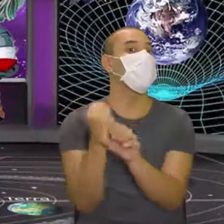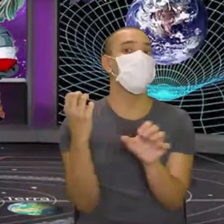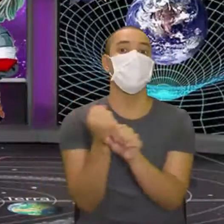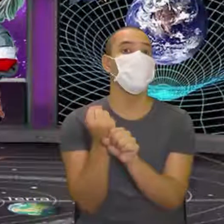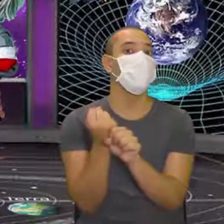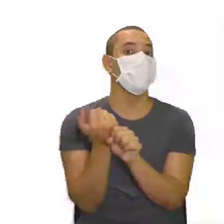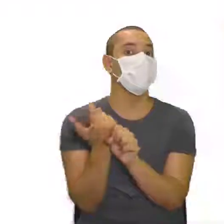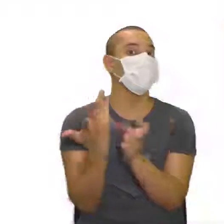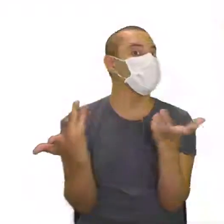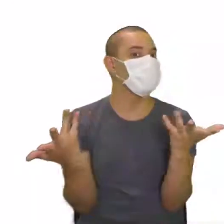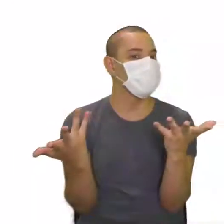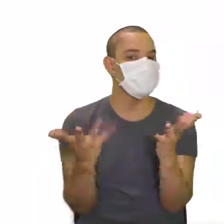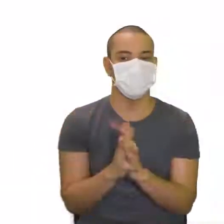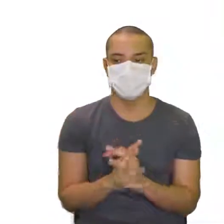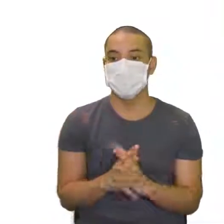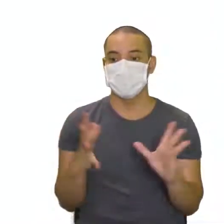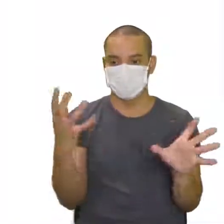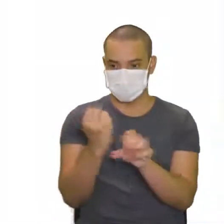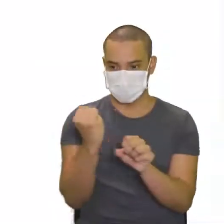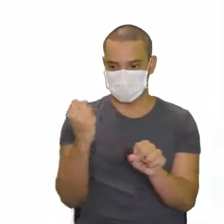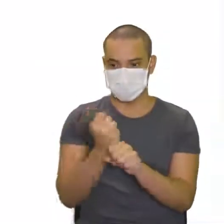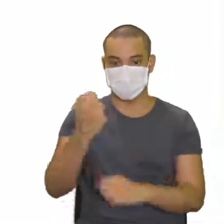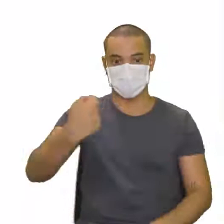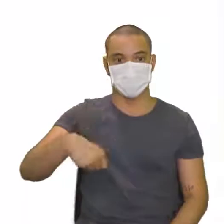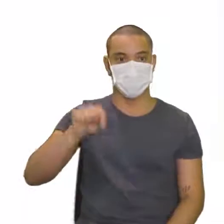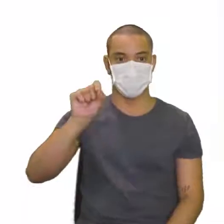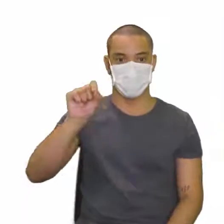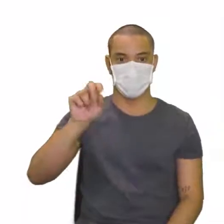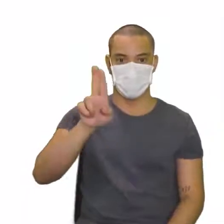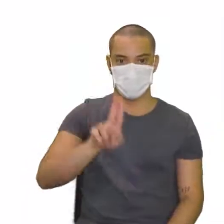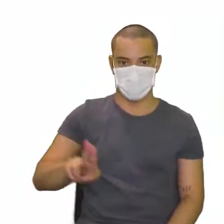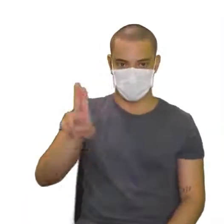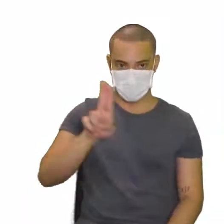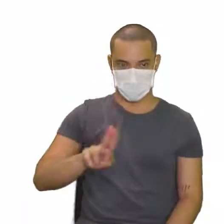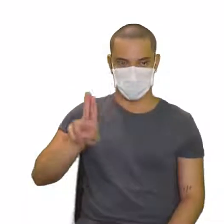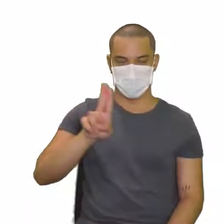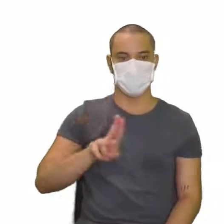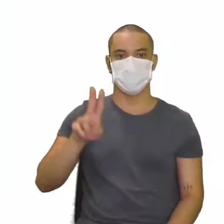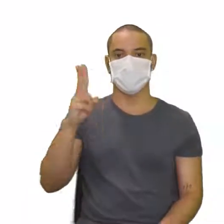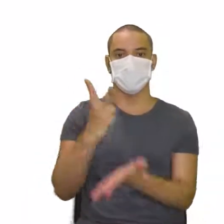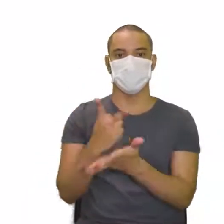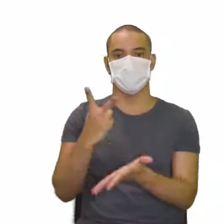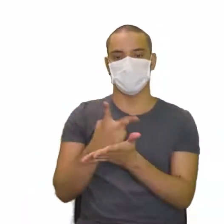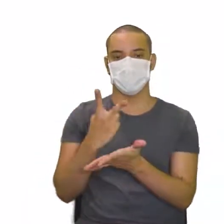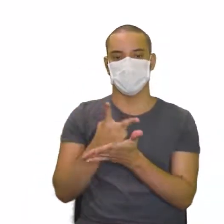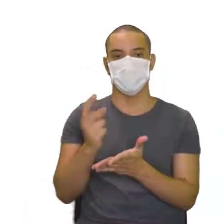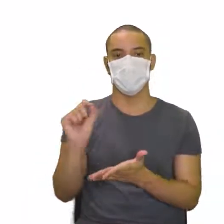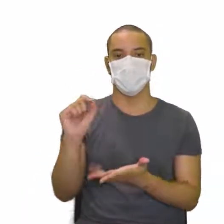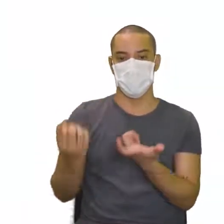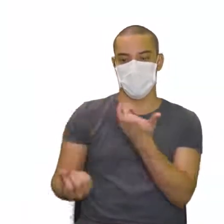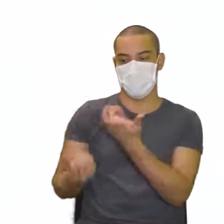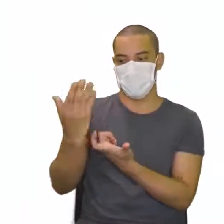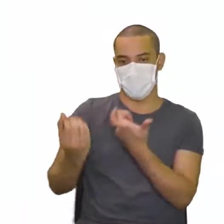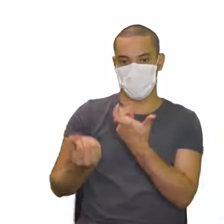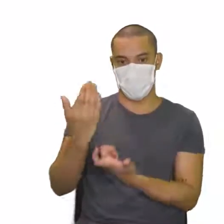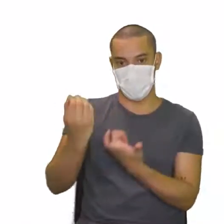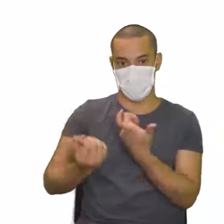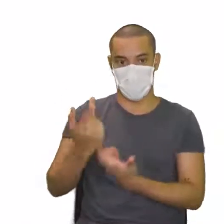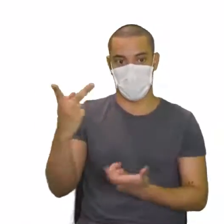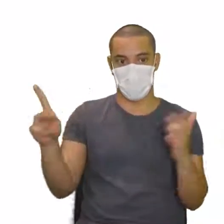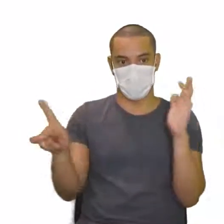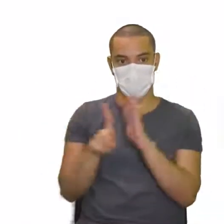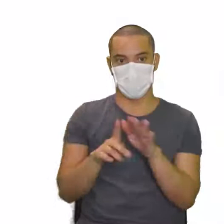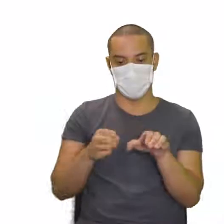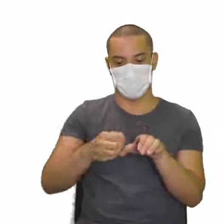Vamos lá calcular? Para calcular, a gente vai utilizar a nossa formulazinha do campo magnético